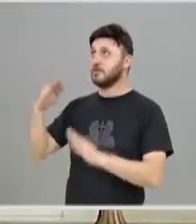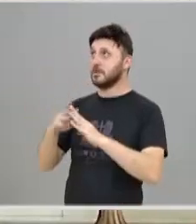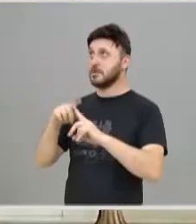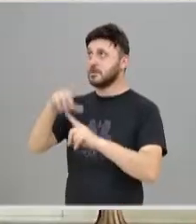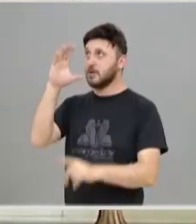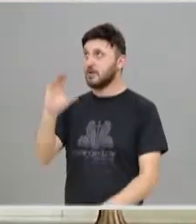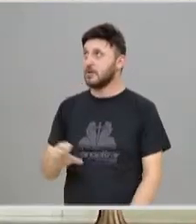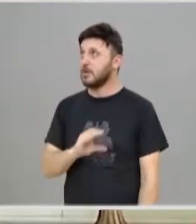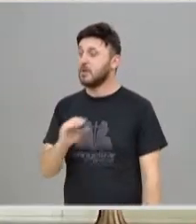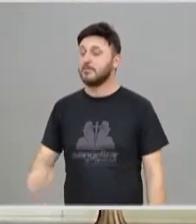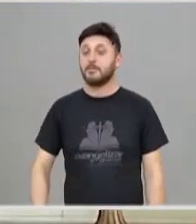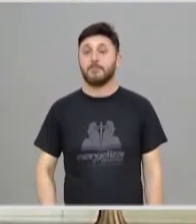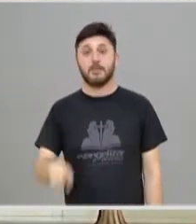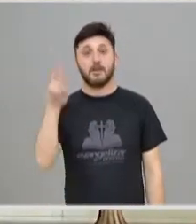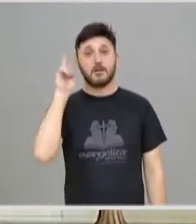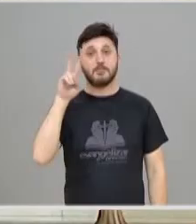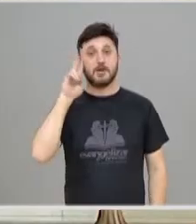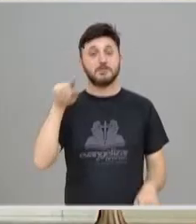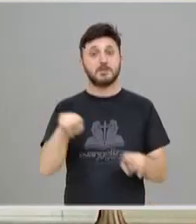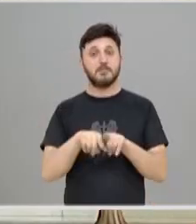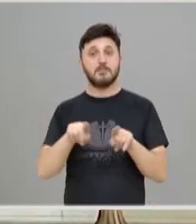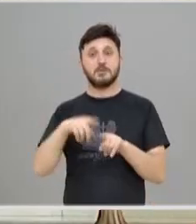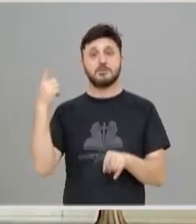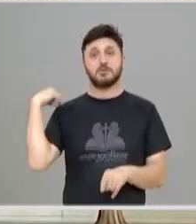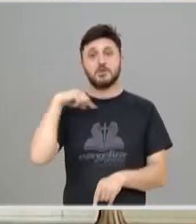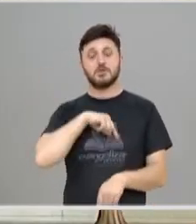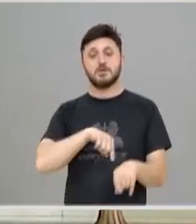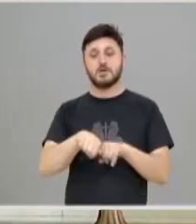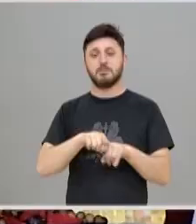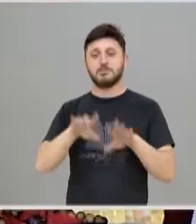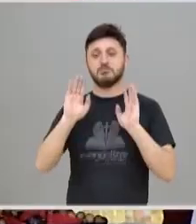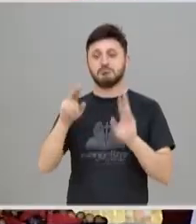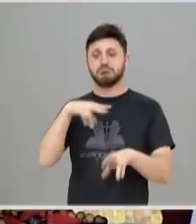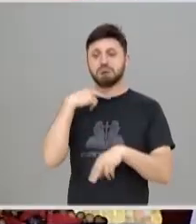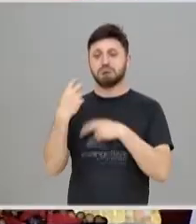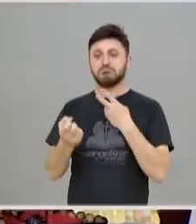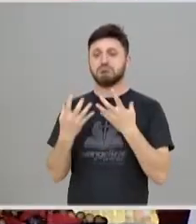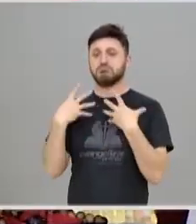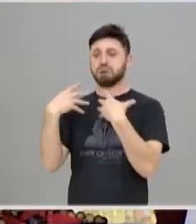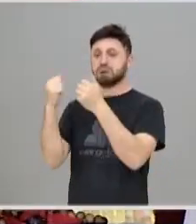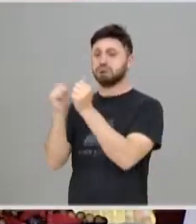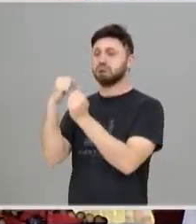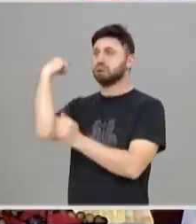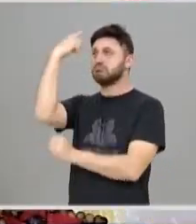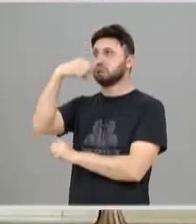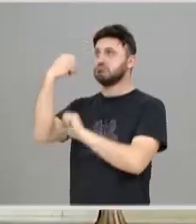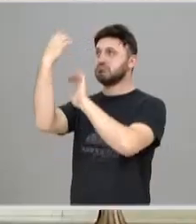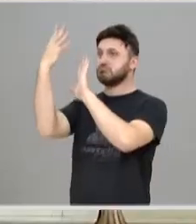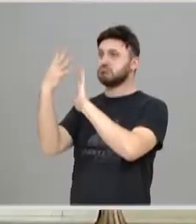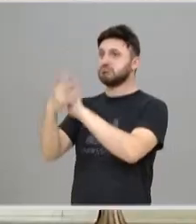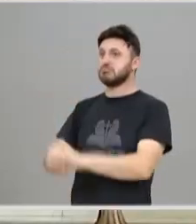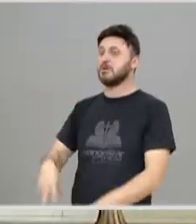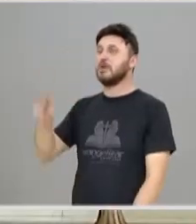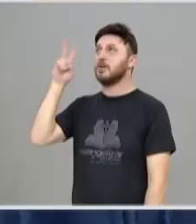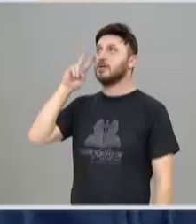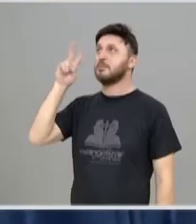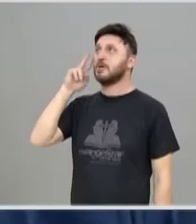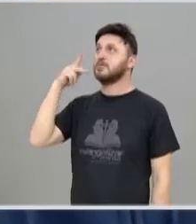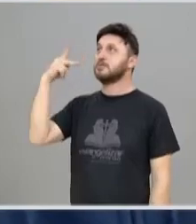igreja. Lembrai-vos também dos nossos irmãos e irmãs que partiram desta vida, acolhei-os junto a vós na luz da vossa